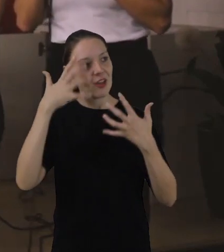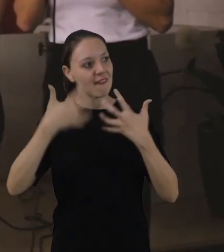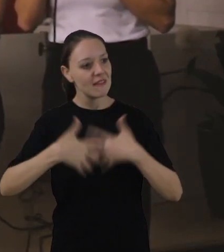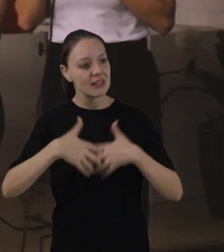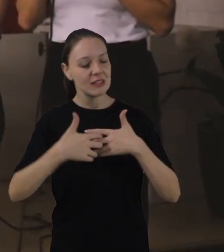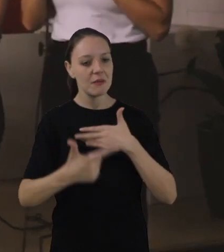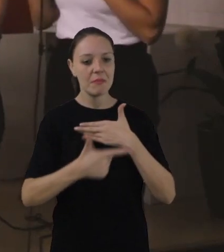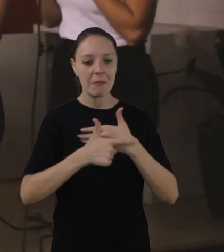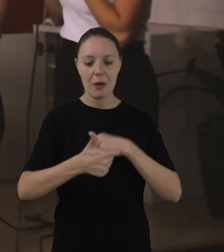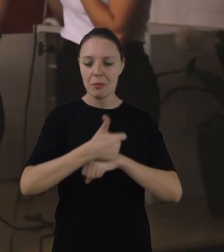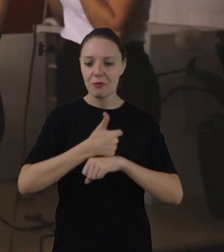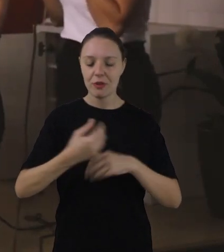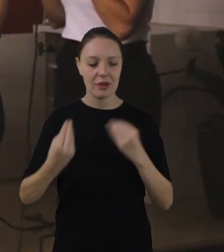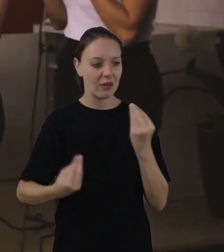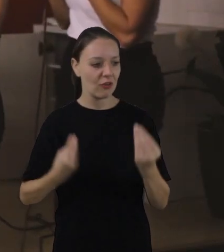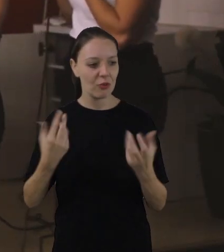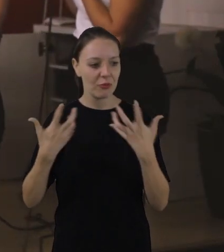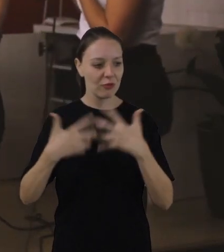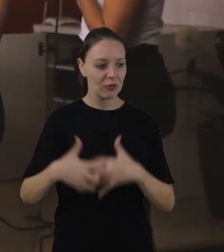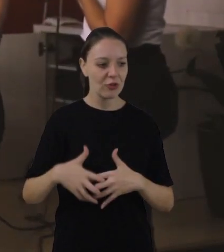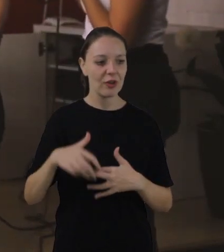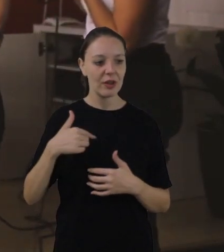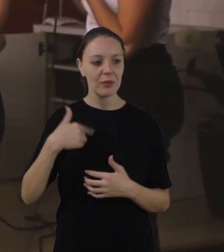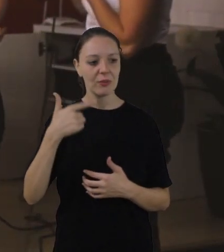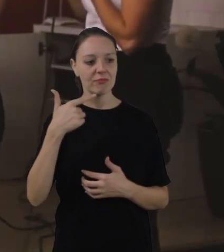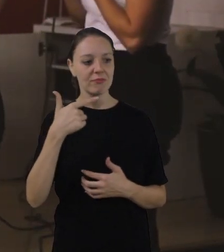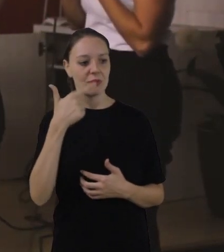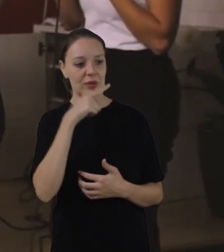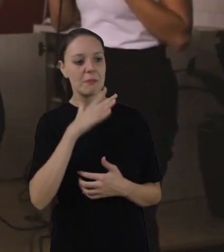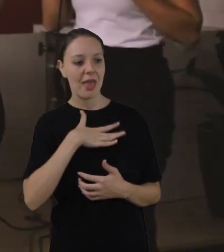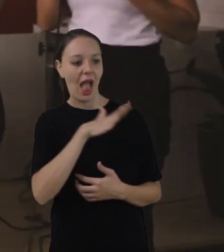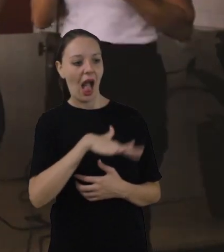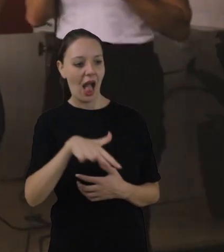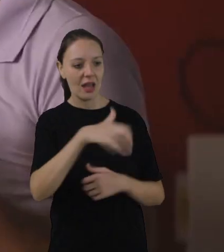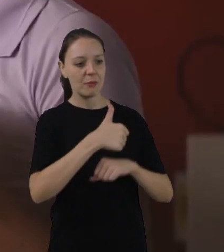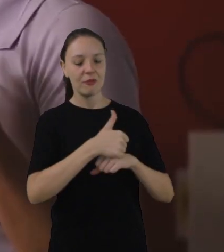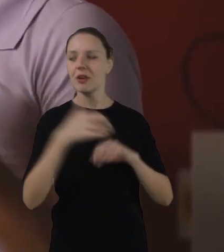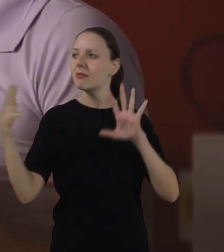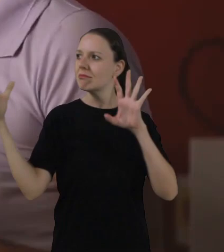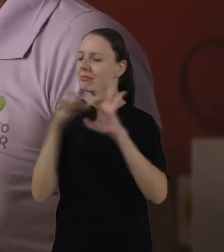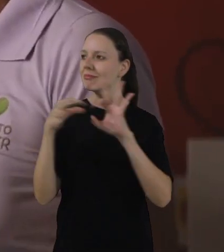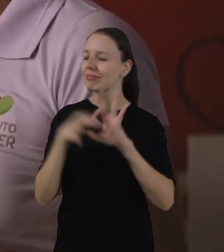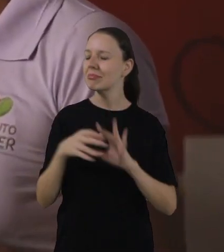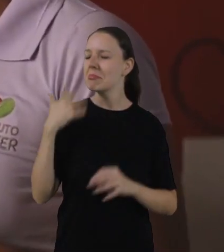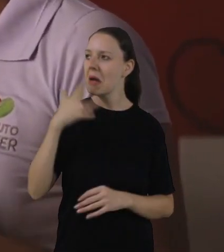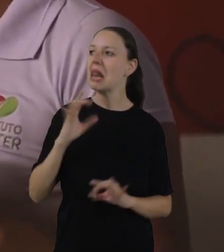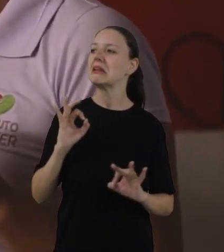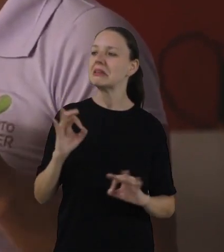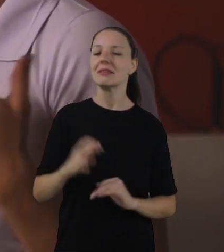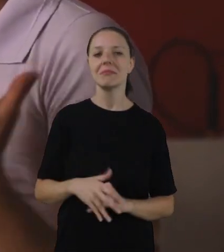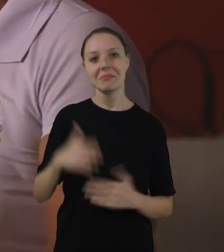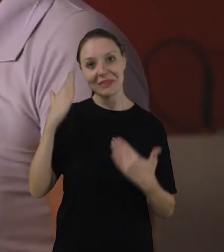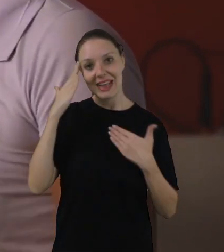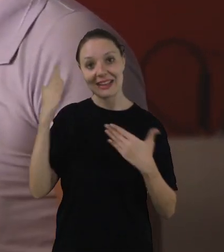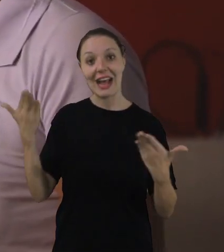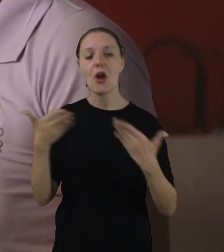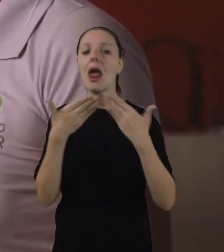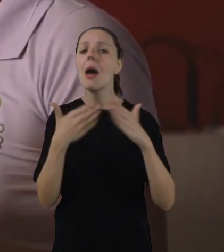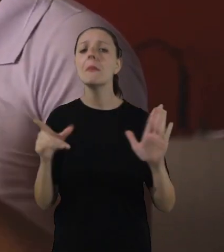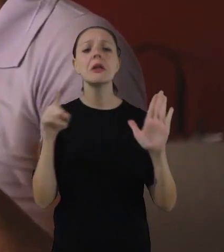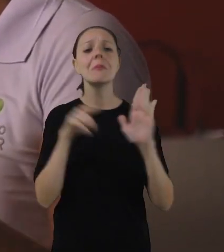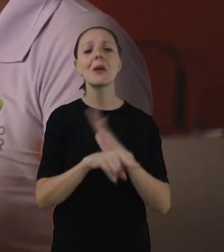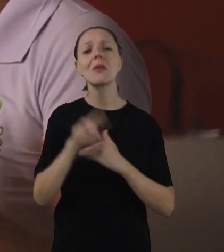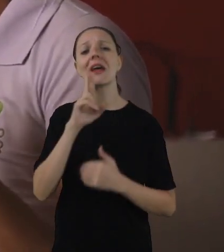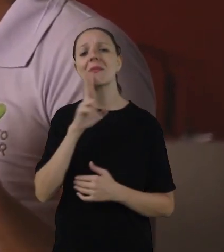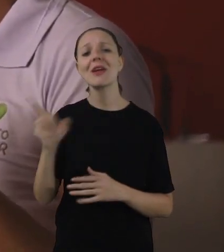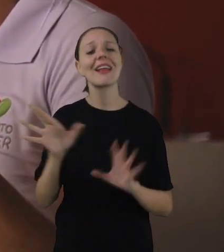papel como profissional também. Fiz muitas conexões também com a tua fala, então muito obrigada. A gente vai deixar espaço agora para perguntas,